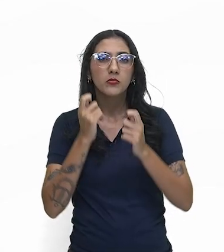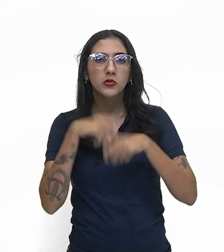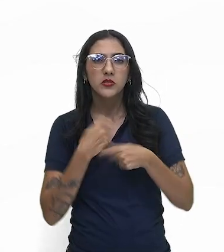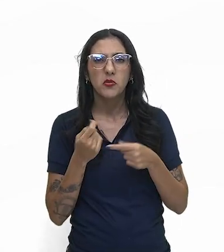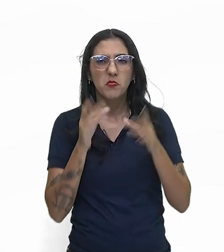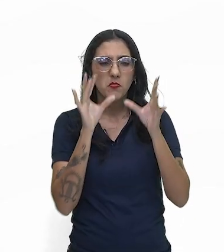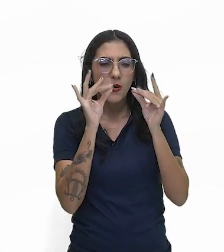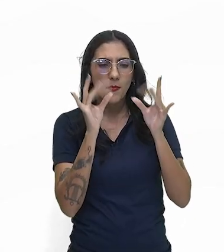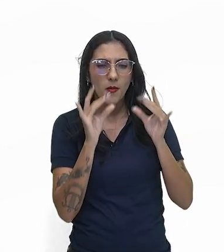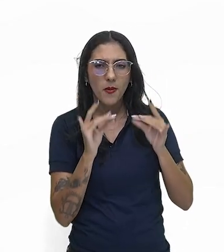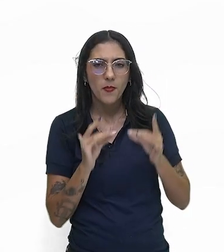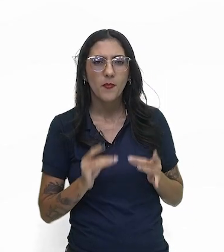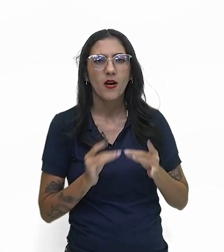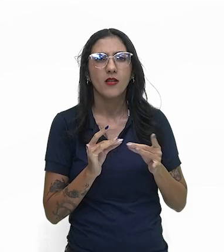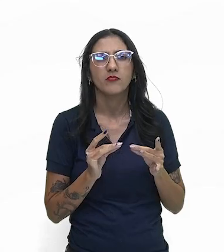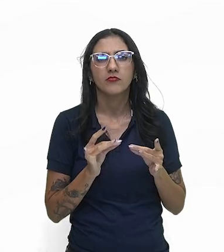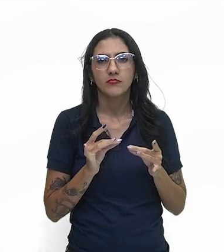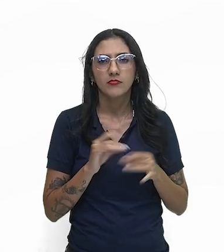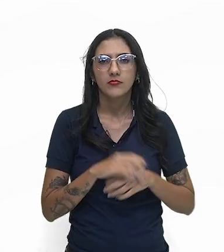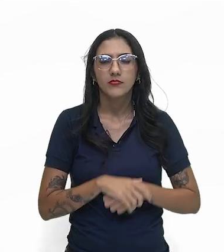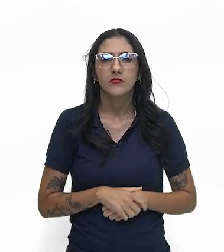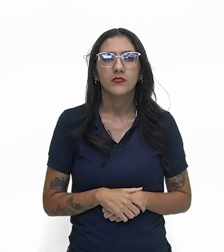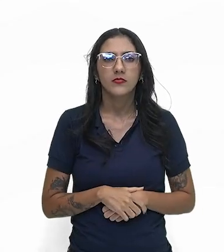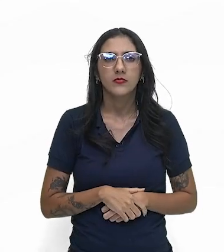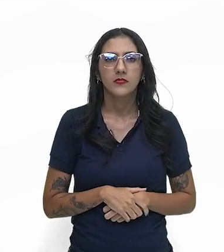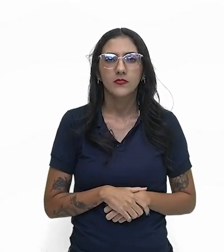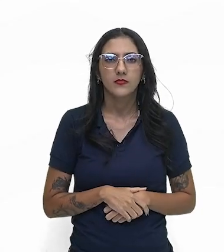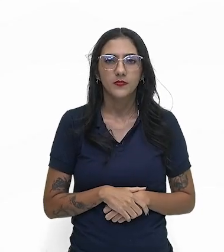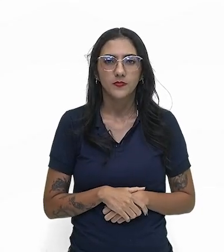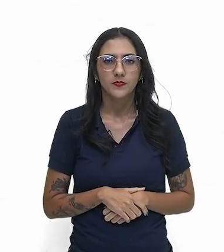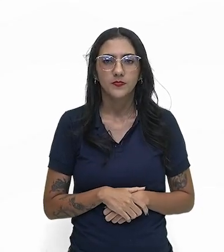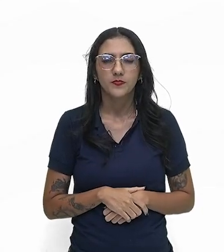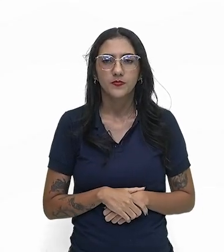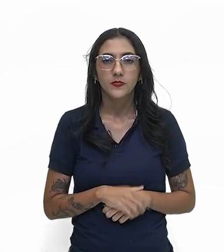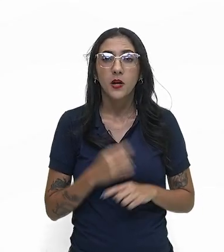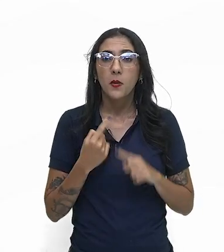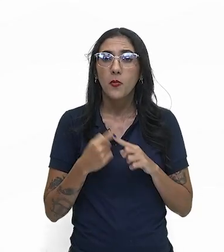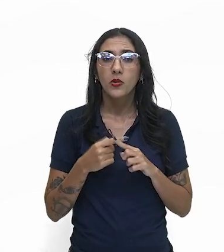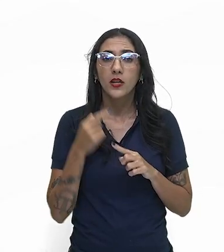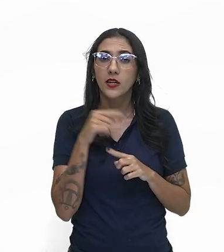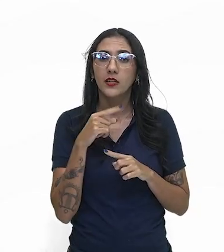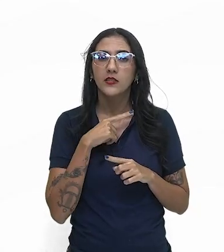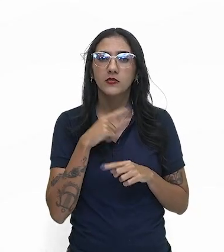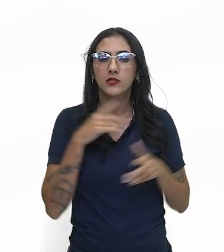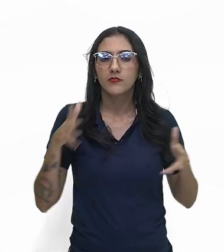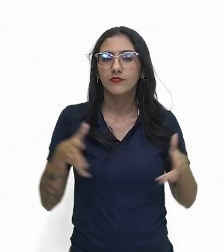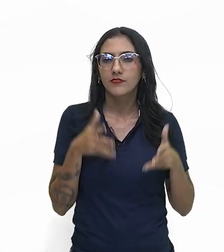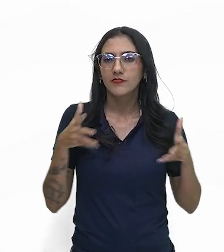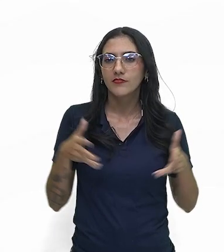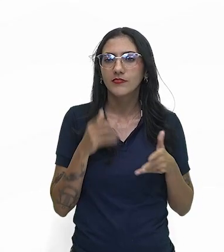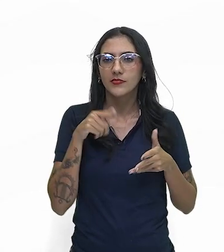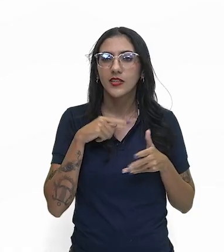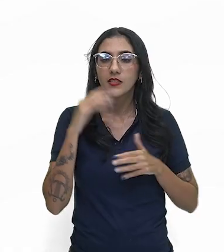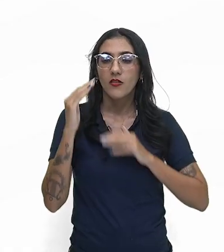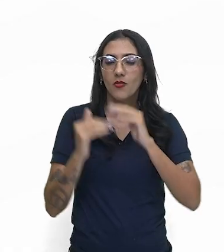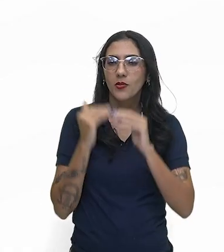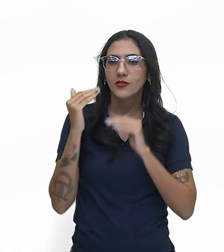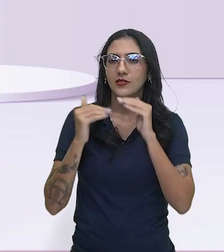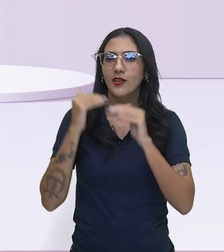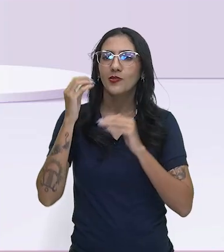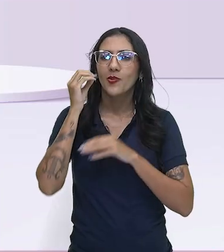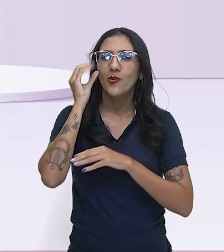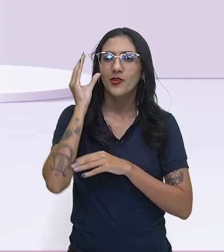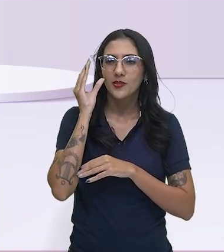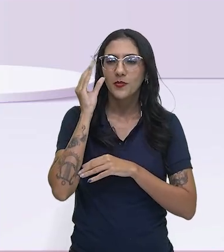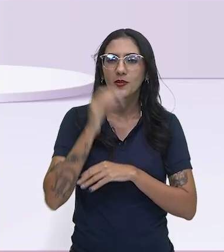rigorosamente testadas e desafiadas. Né? Porque isso aqui é que vai incentivar a evolução do conhecimento científico.